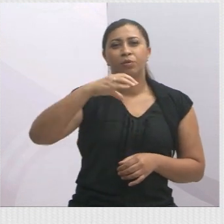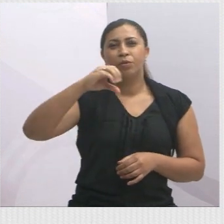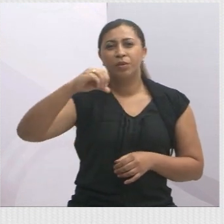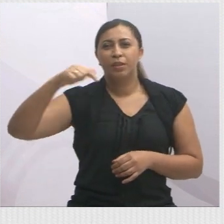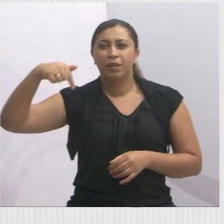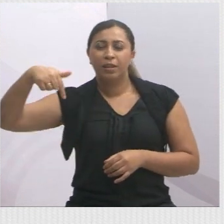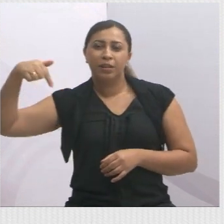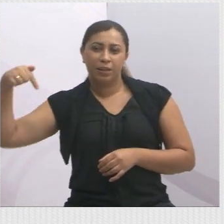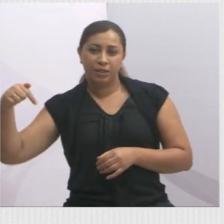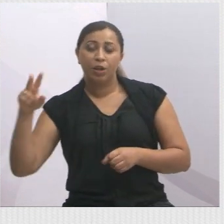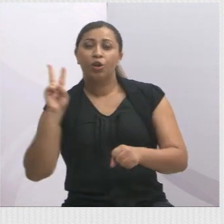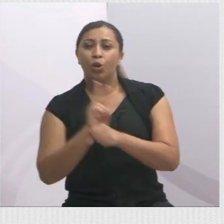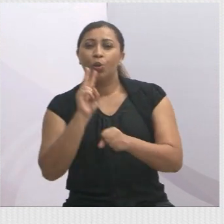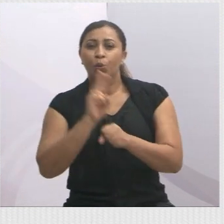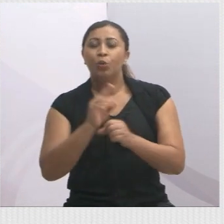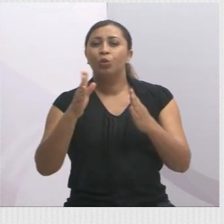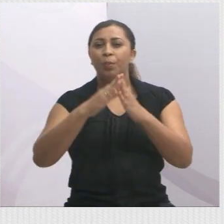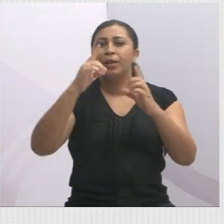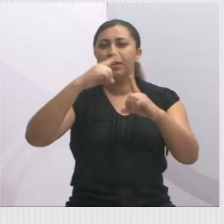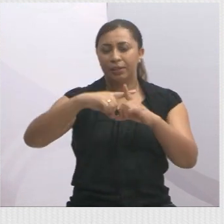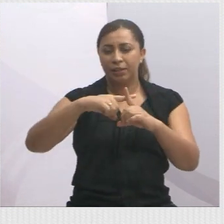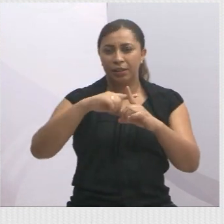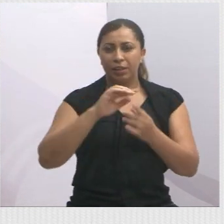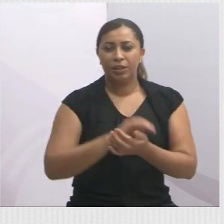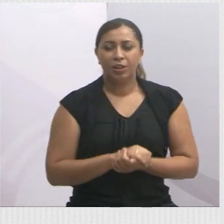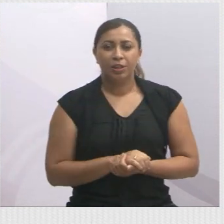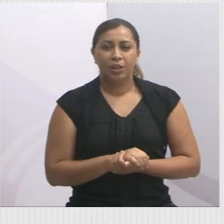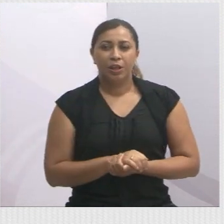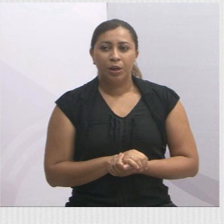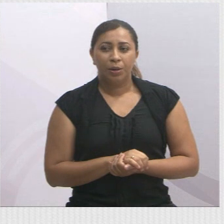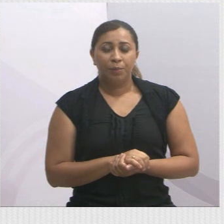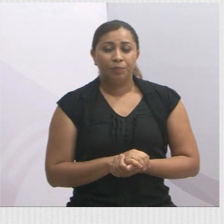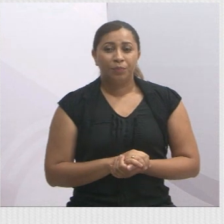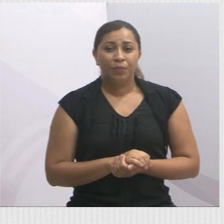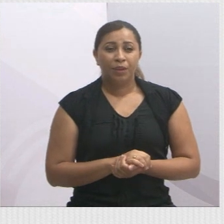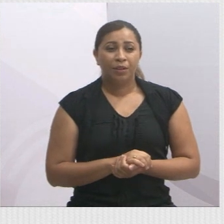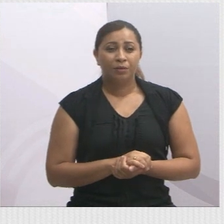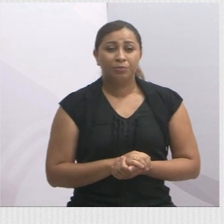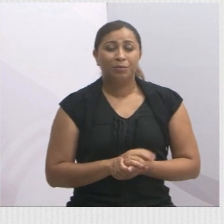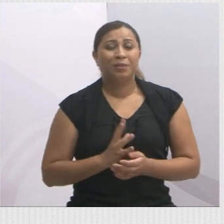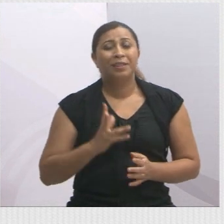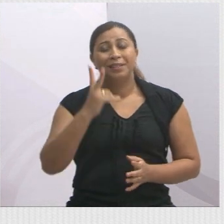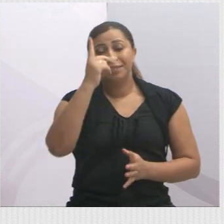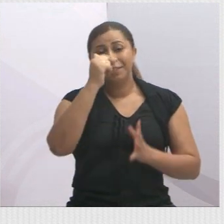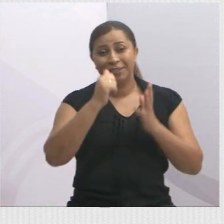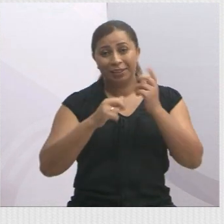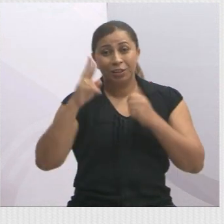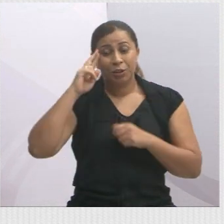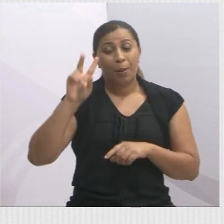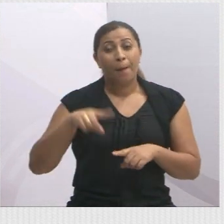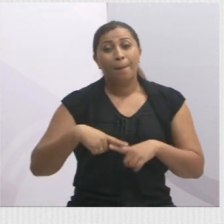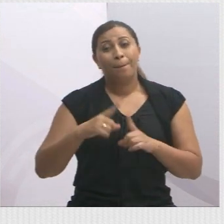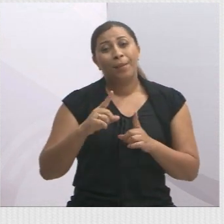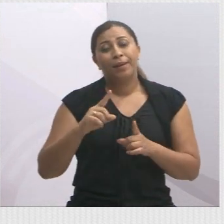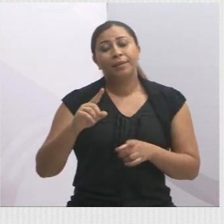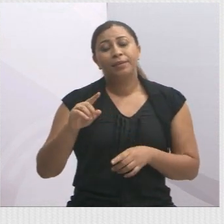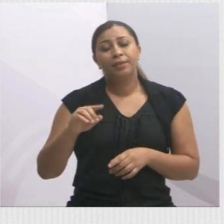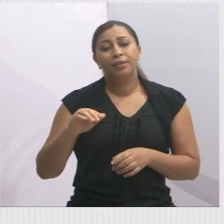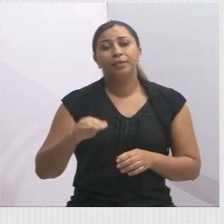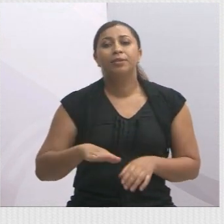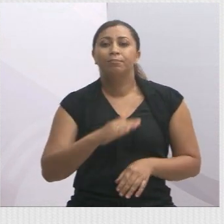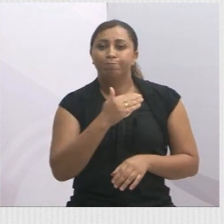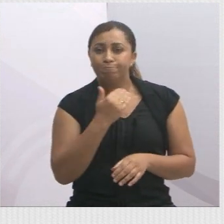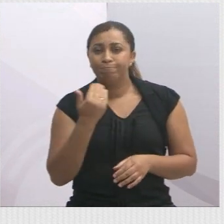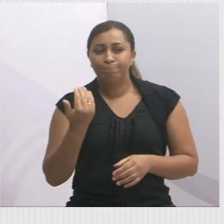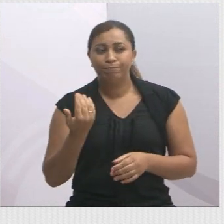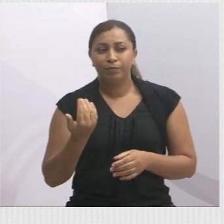1977, zelou pela noiva de Cristo, mas como é preciosa à vista do Senhor a morte dos seus santos, foi